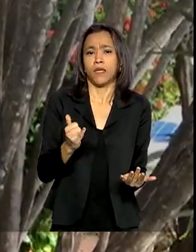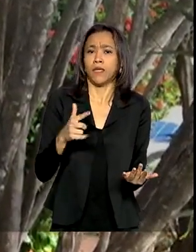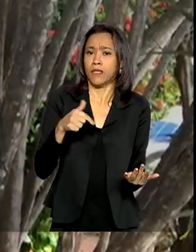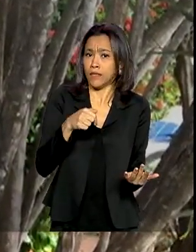de reais. desembolsar bilhões reais.